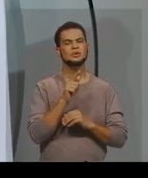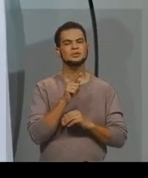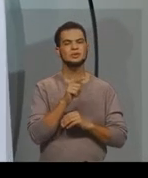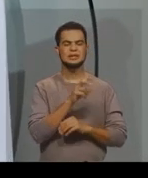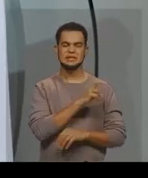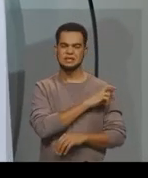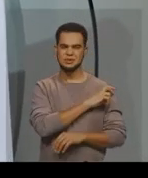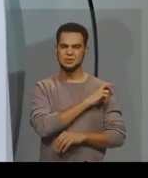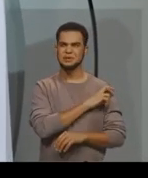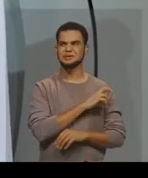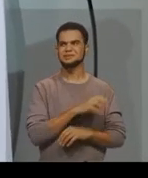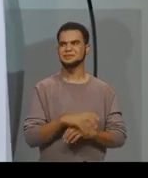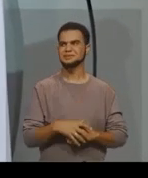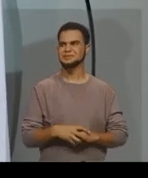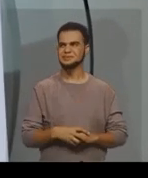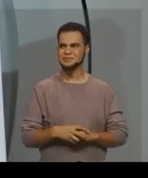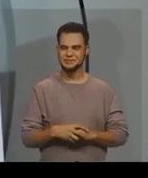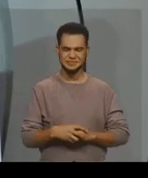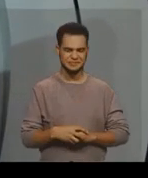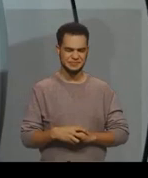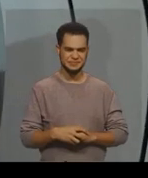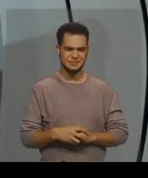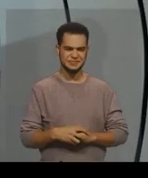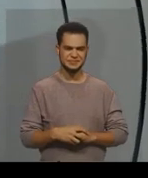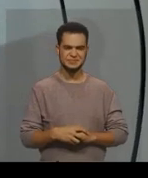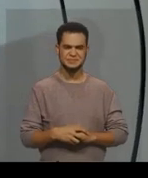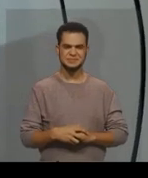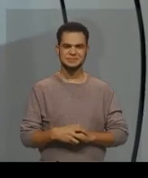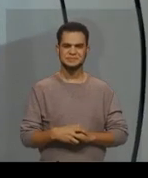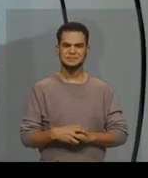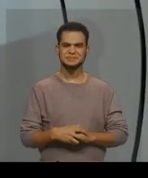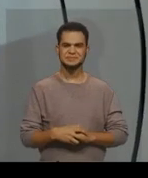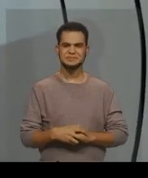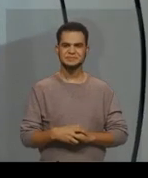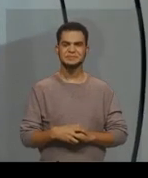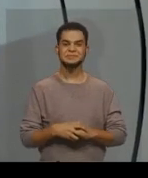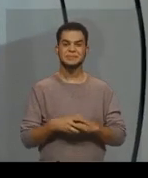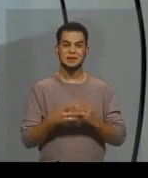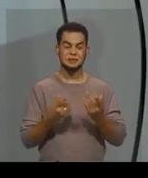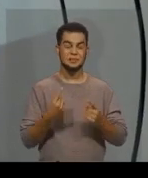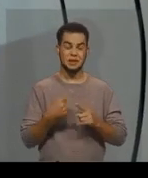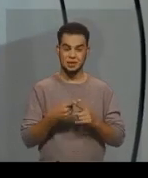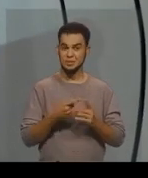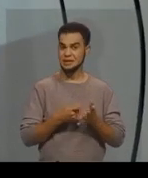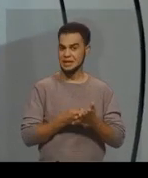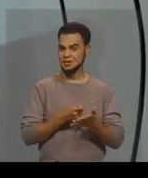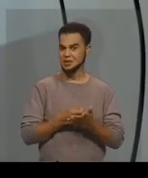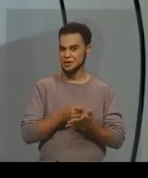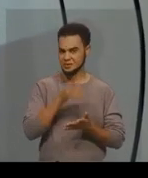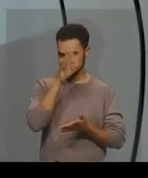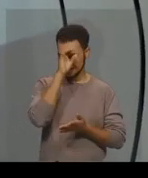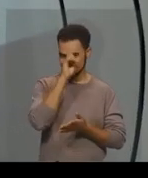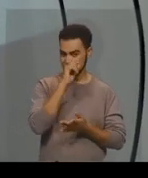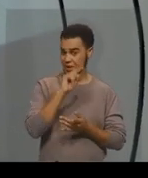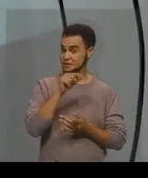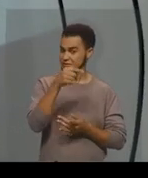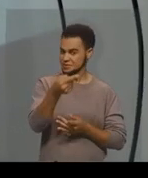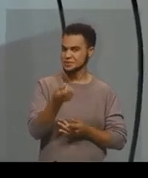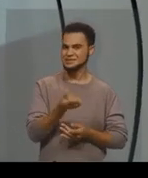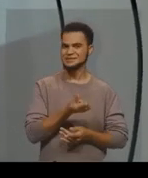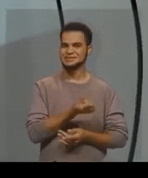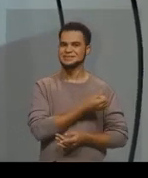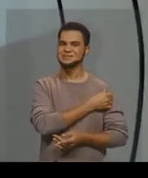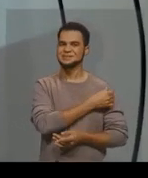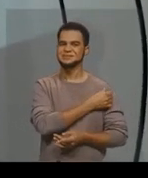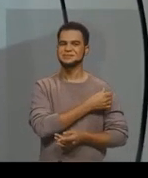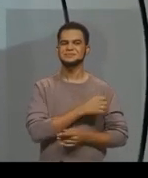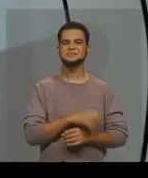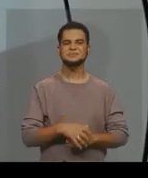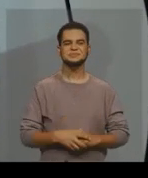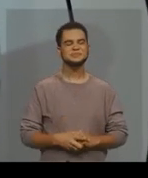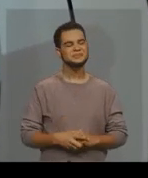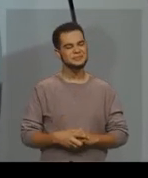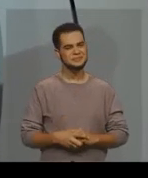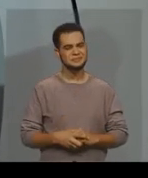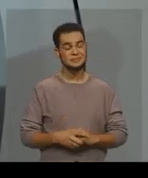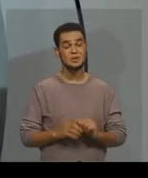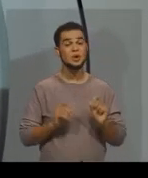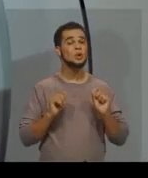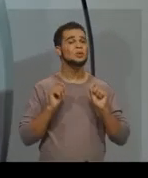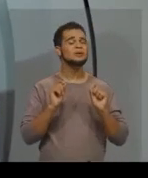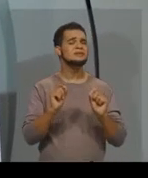5º ano, né, sobre polígono. Então, vamos lá, porque é pré-requisito do 6º, né? Então, vamos lá. O que são polígonos? São